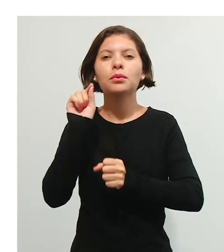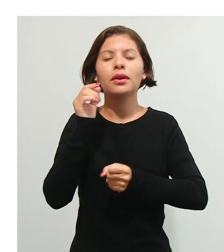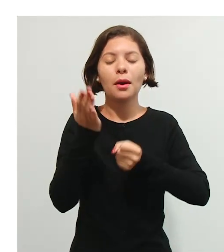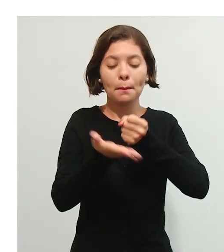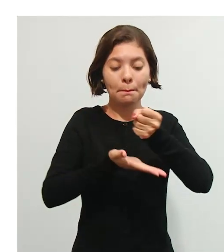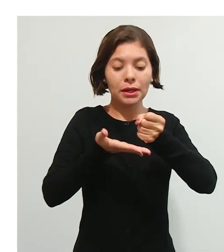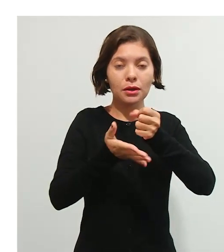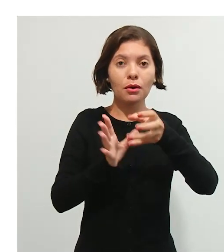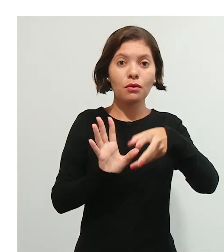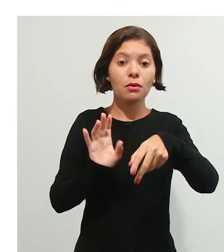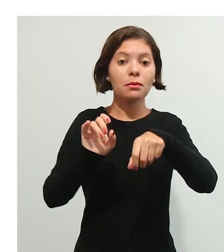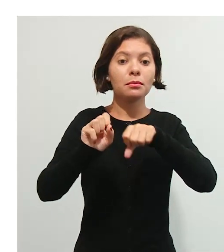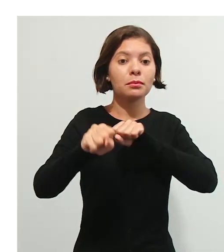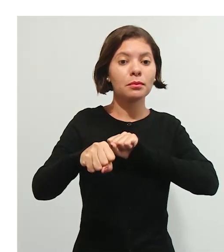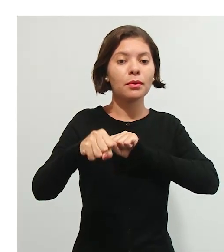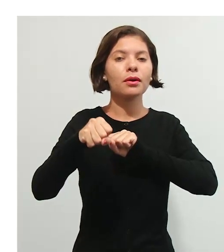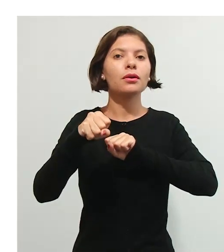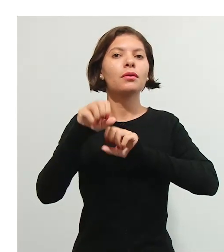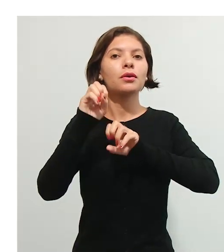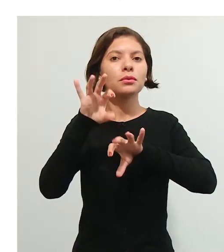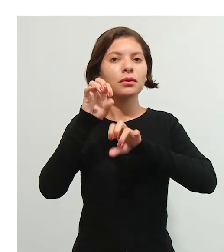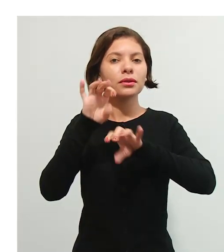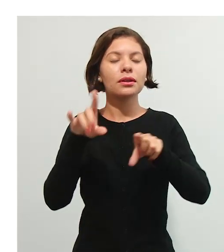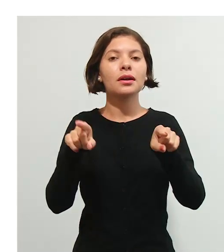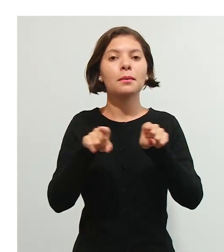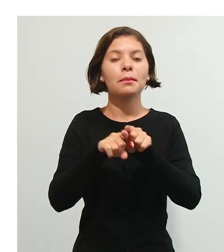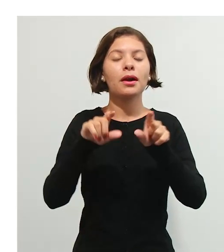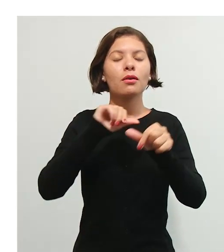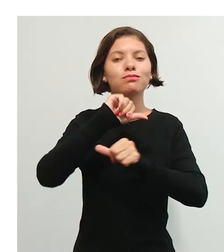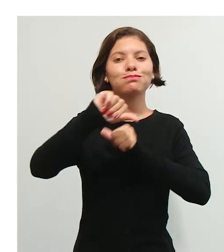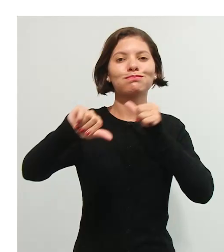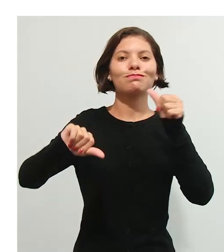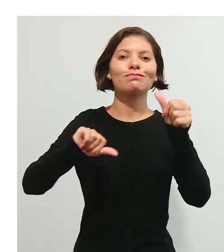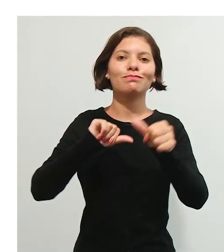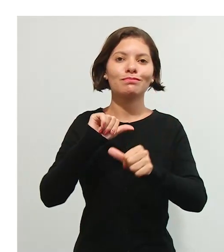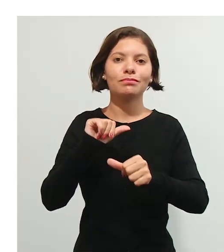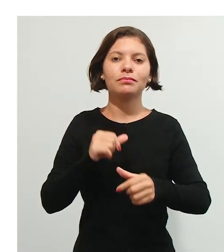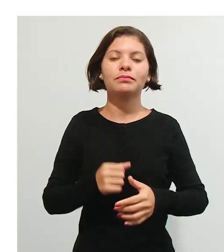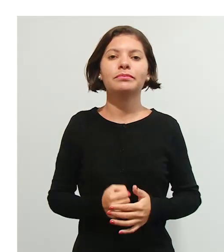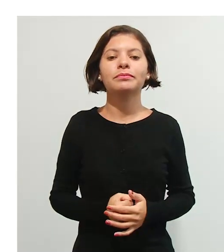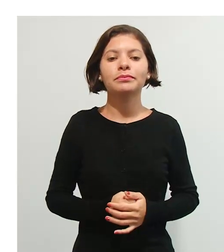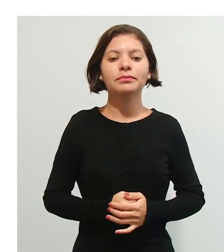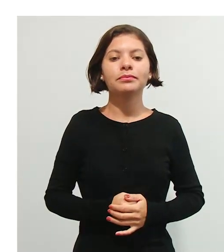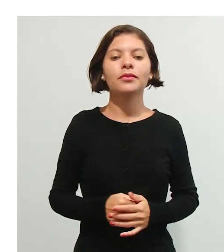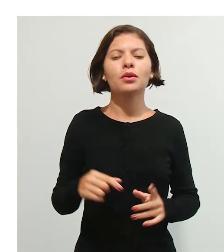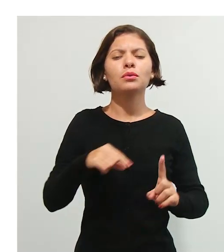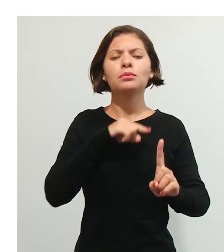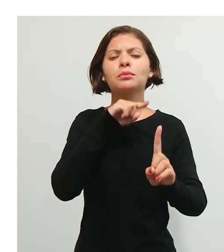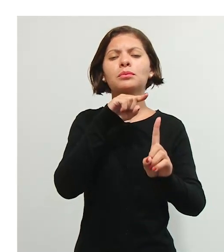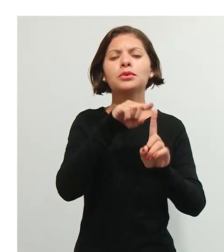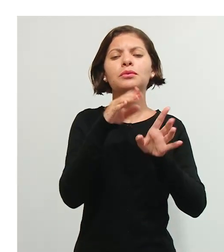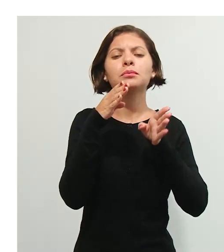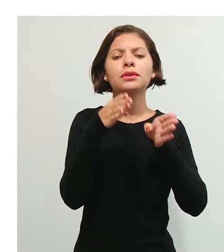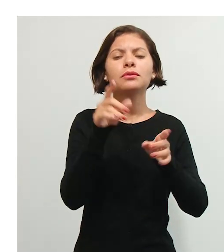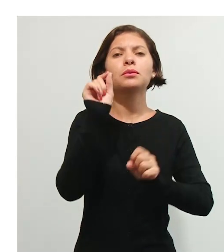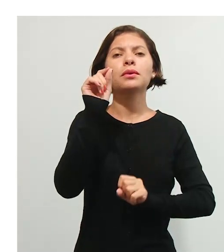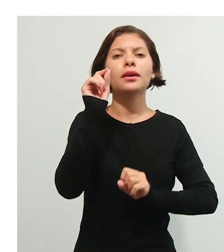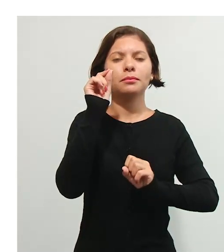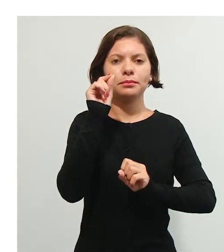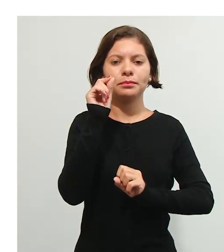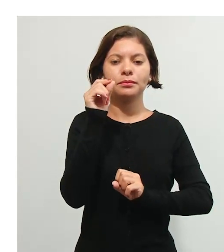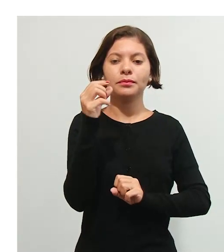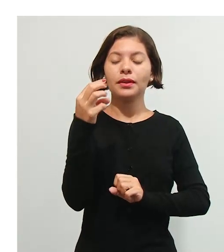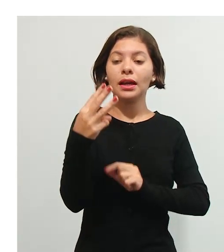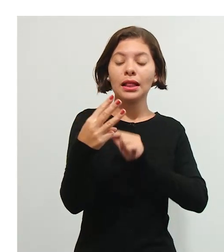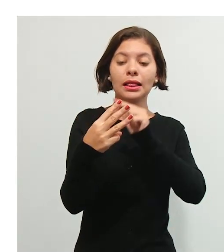pesquisa como princípio formativo educativo e transformador os objetivos específicos